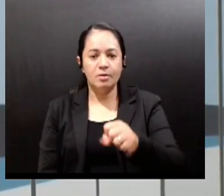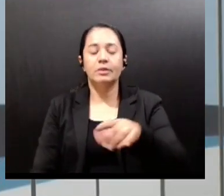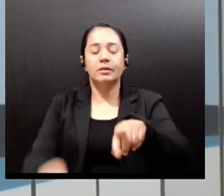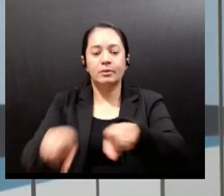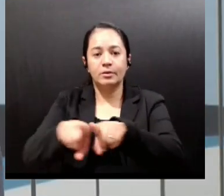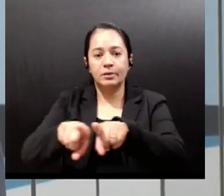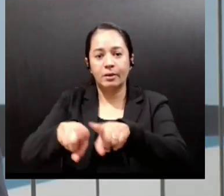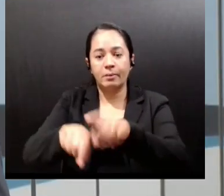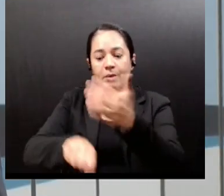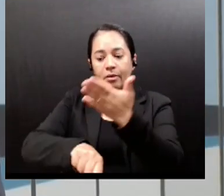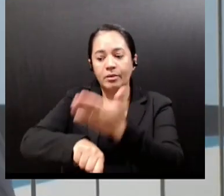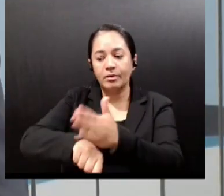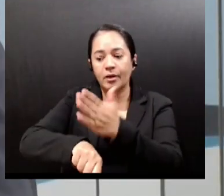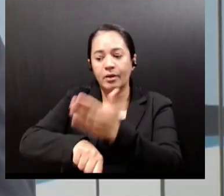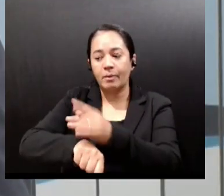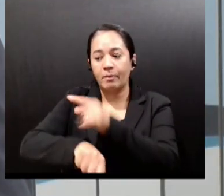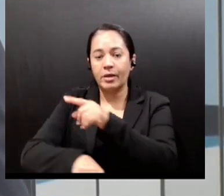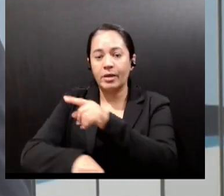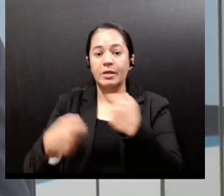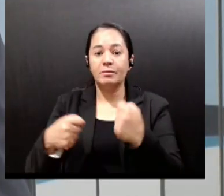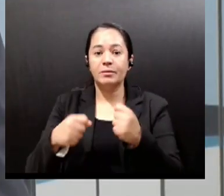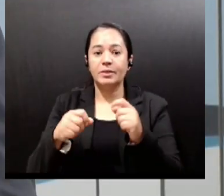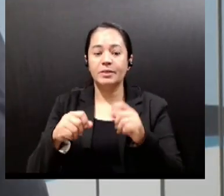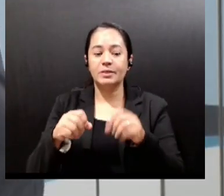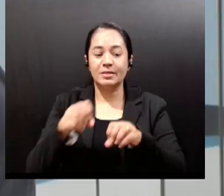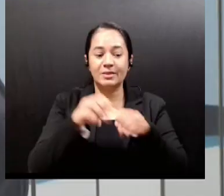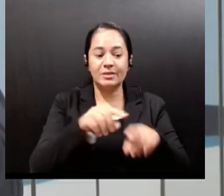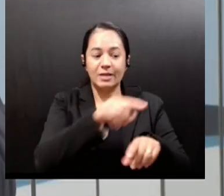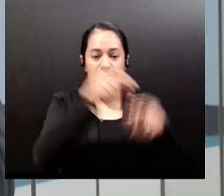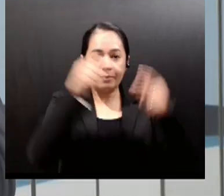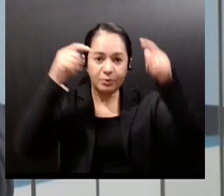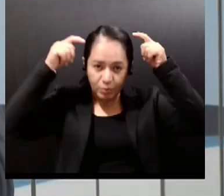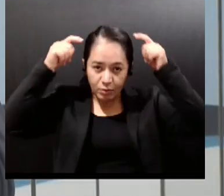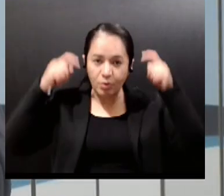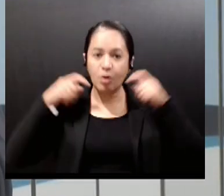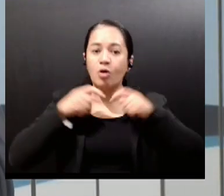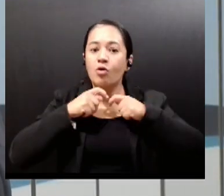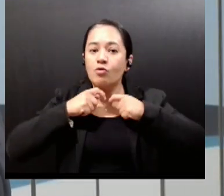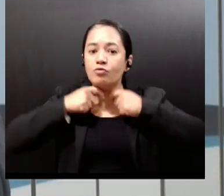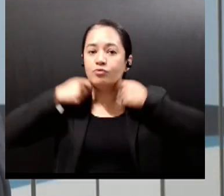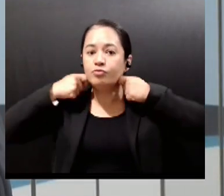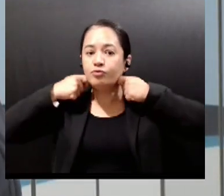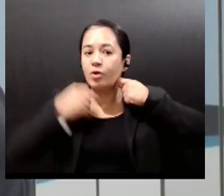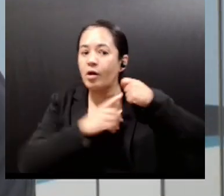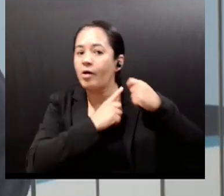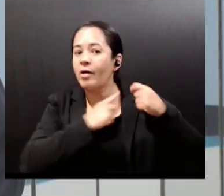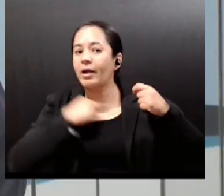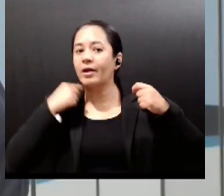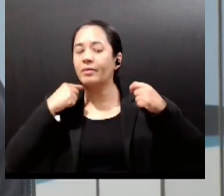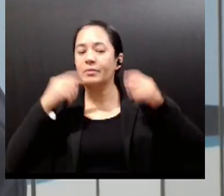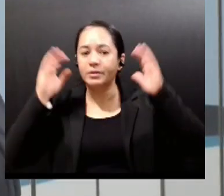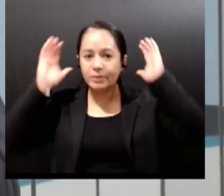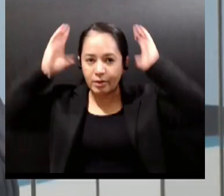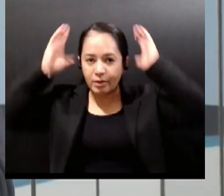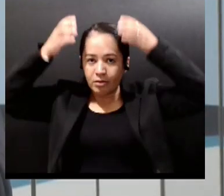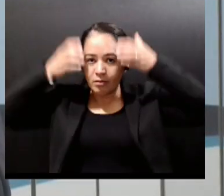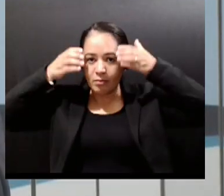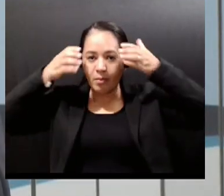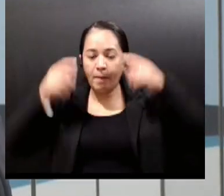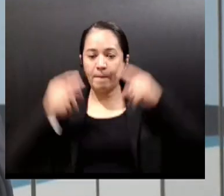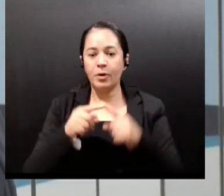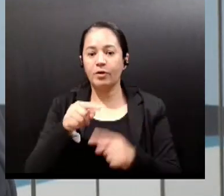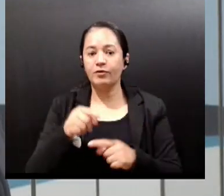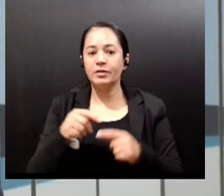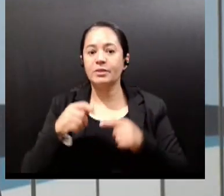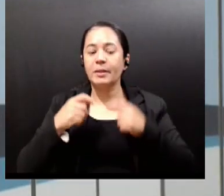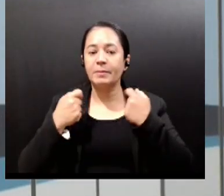ensinar a pessoa a colocar o capacete corretamente, afivelar o capacete e deixar preso, porque quando você não afivela o